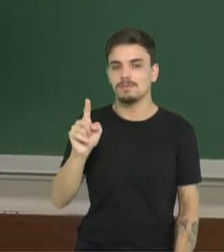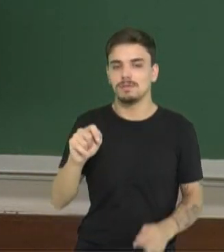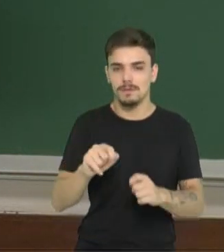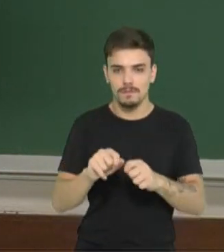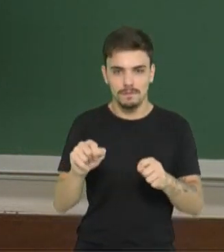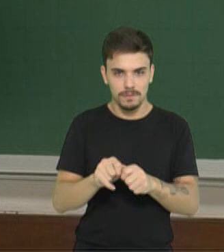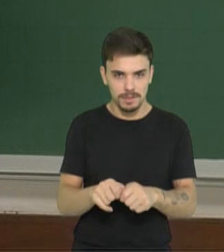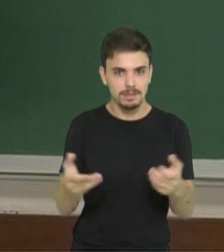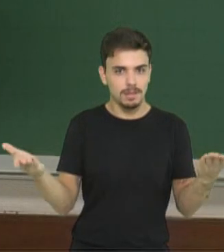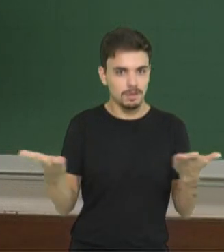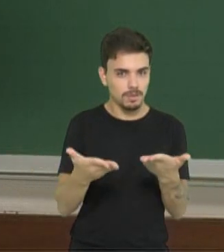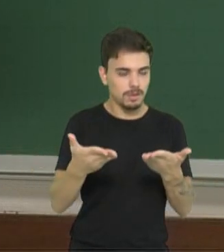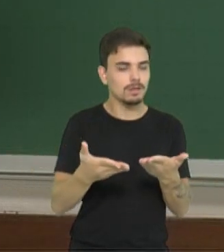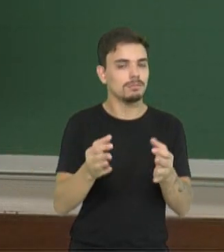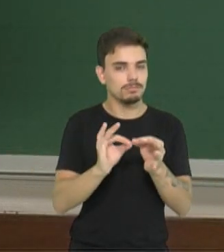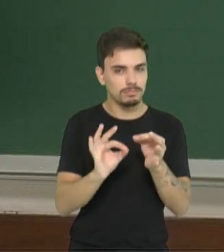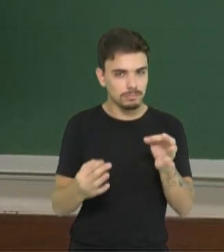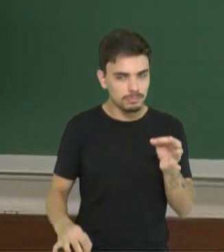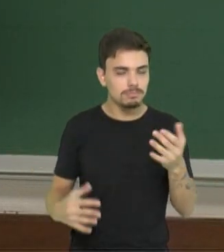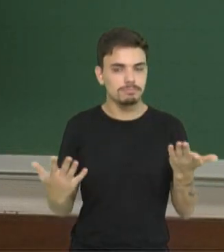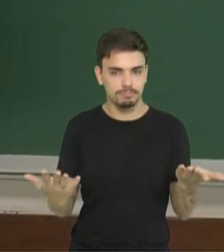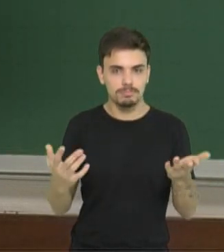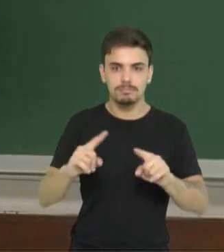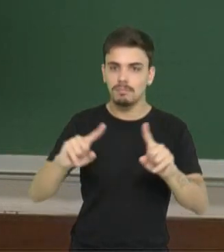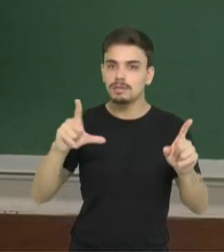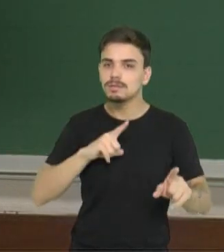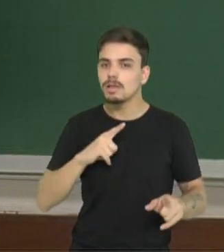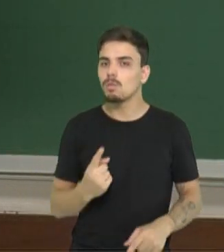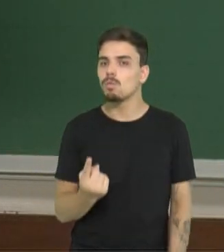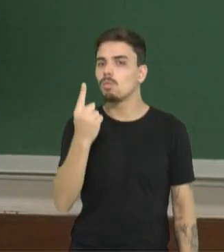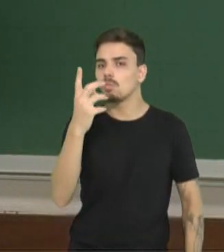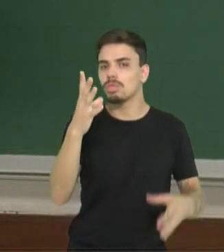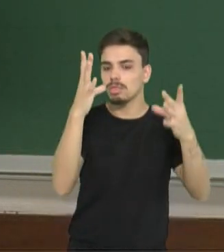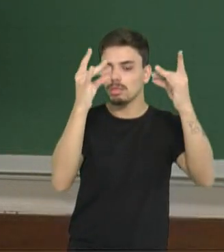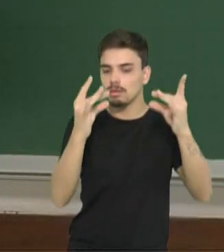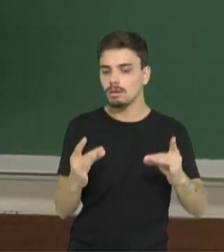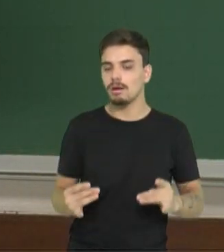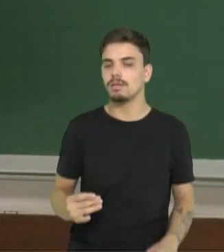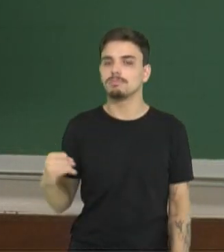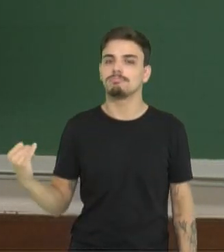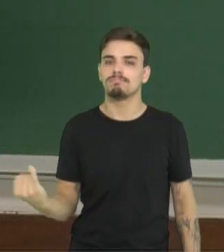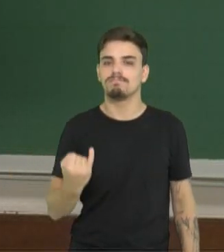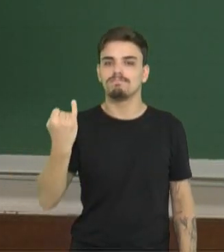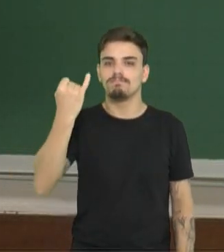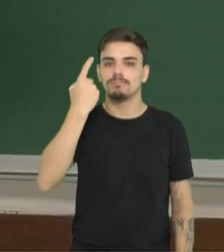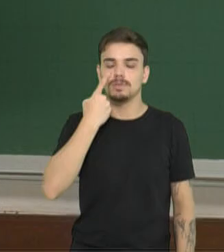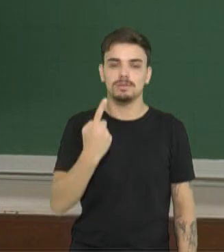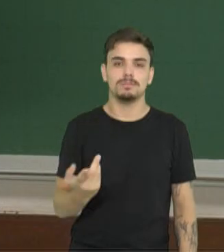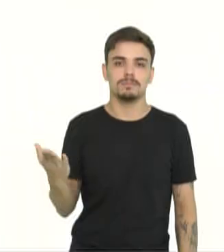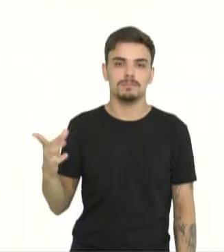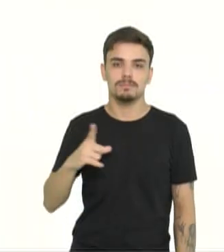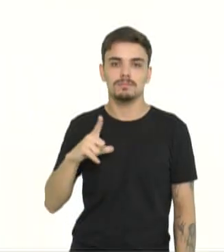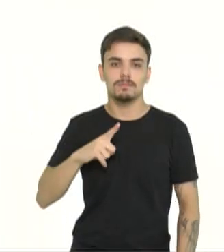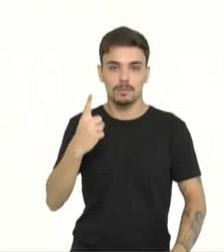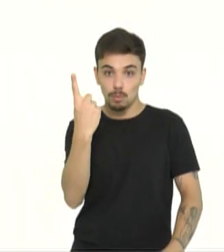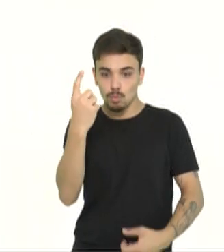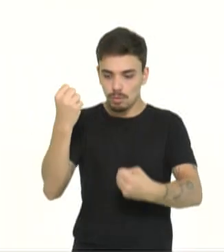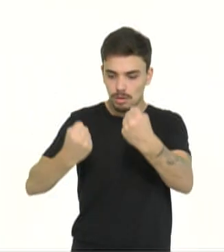que a gente acabou de corrigir, mas tem um detalhezinho aqui bem importante que eu já vou te explicar. Um